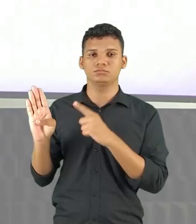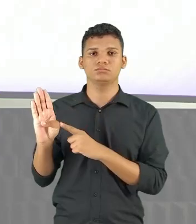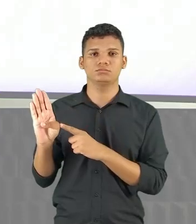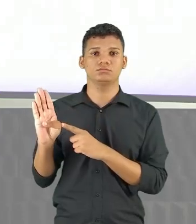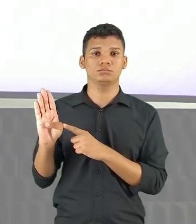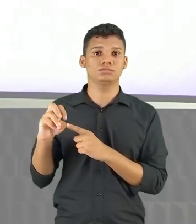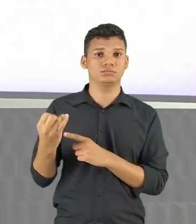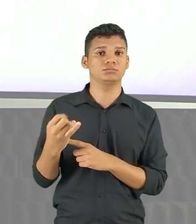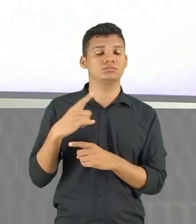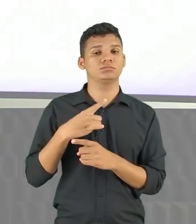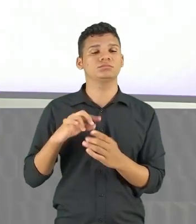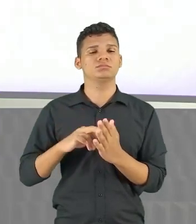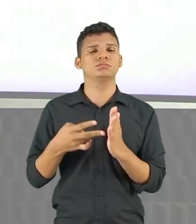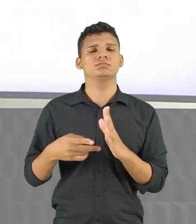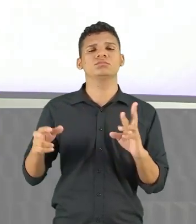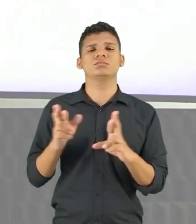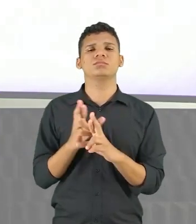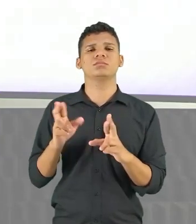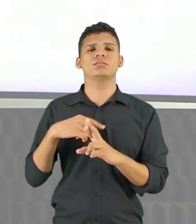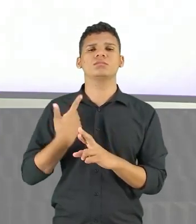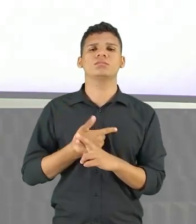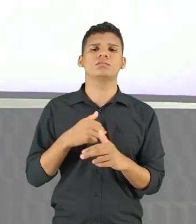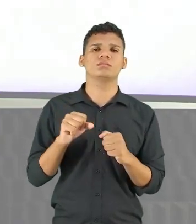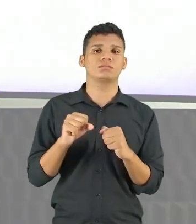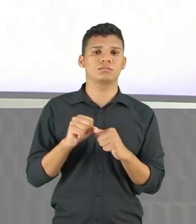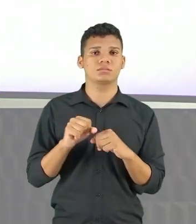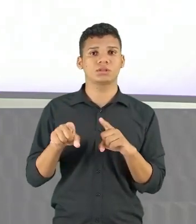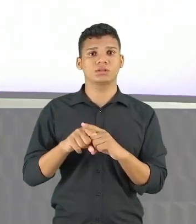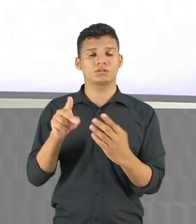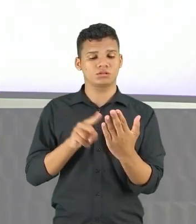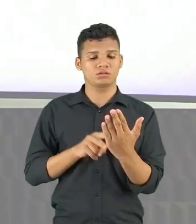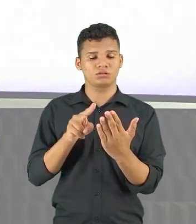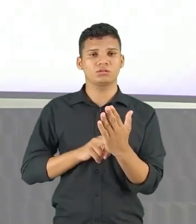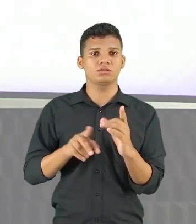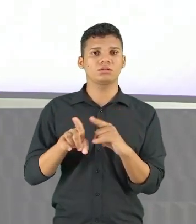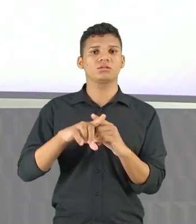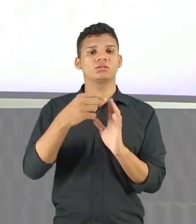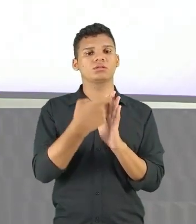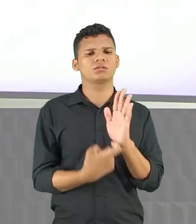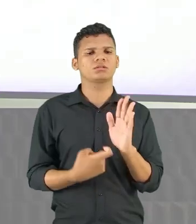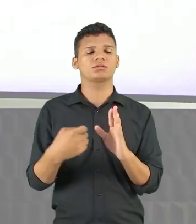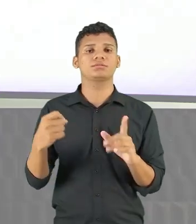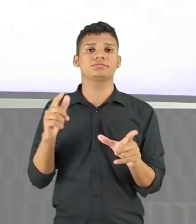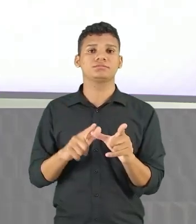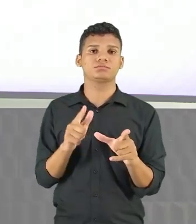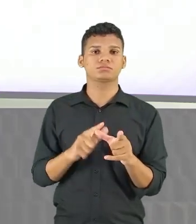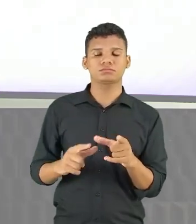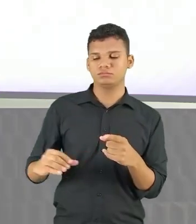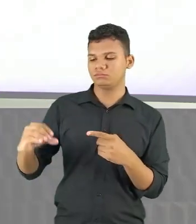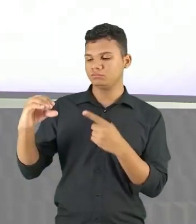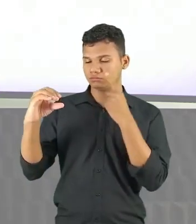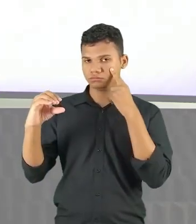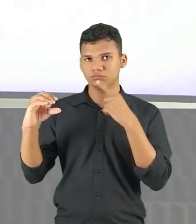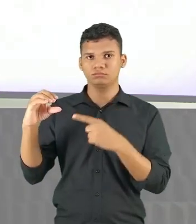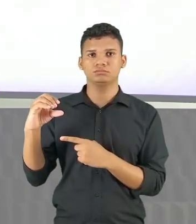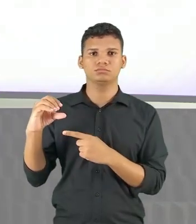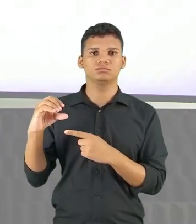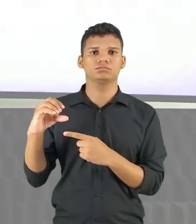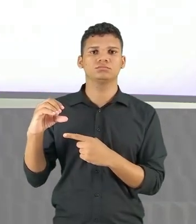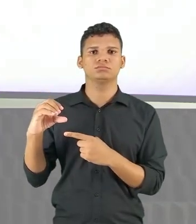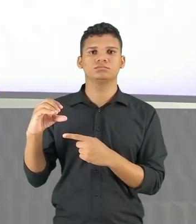Será que é essa relação que a gente tem quando a gente vai fazer a leitura no decorrer do texto? Letra C. Esses fatores,